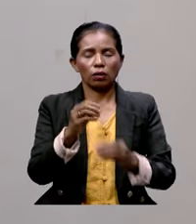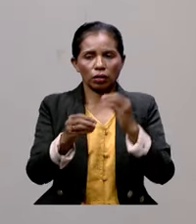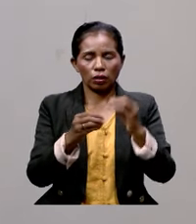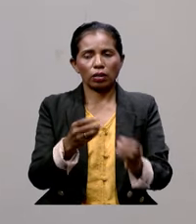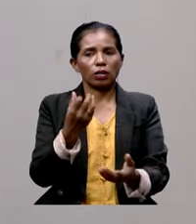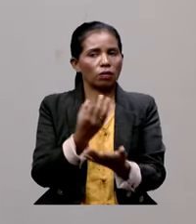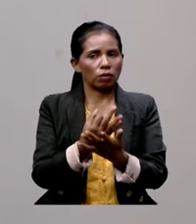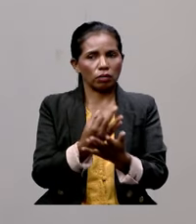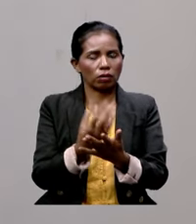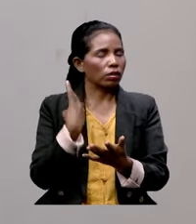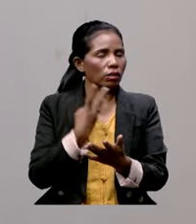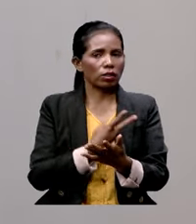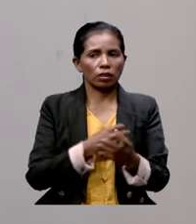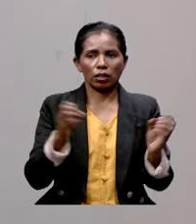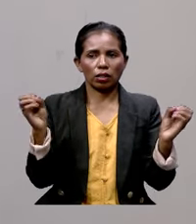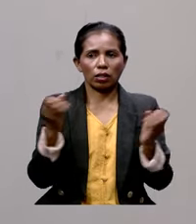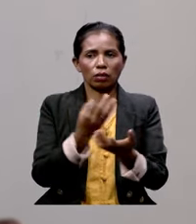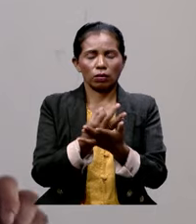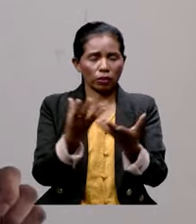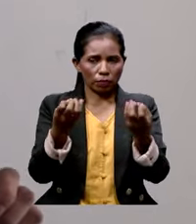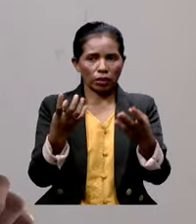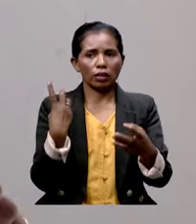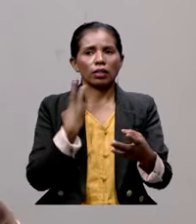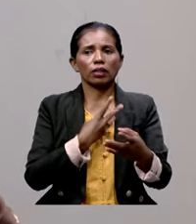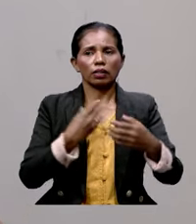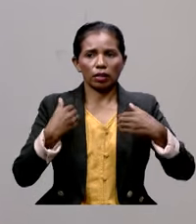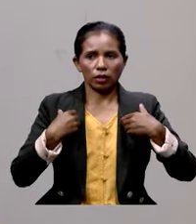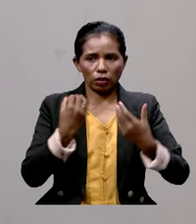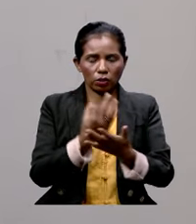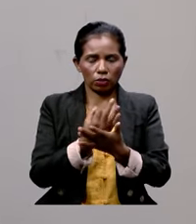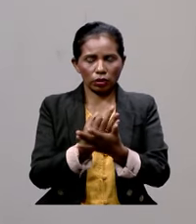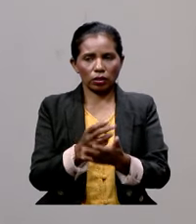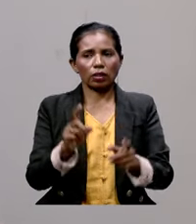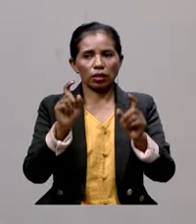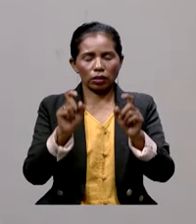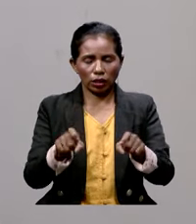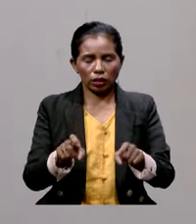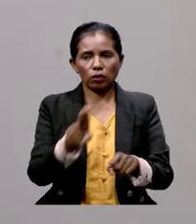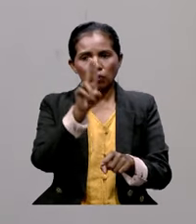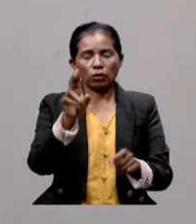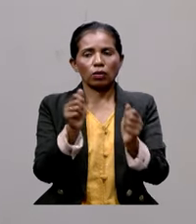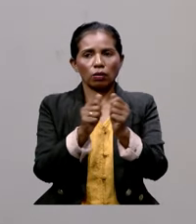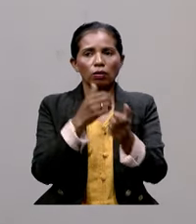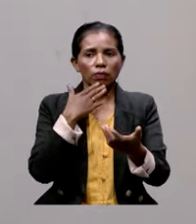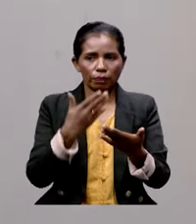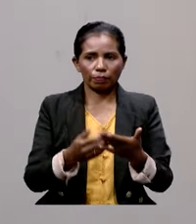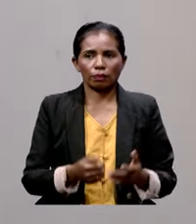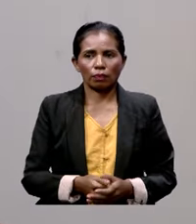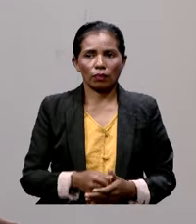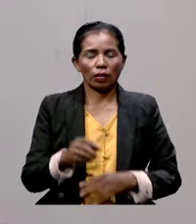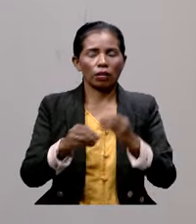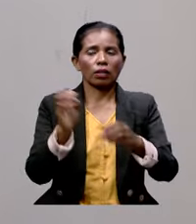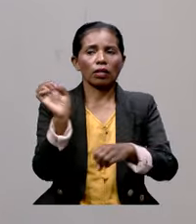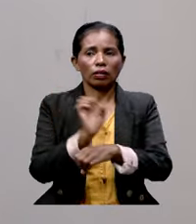osan, ita la ija osan barra, ita ija osan oitua, tem que gastar o cuidado. Relatório anual com o desempenho